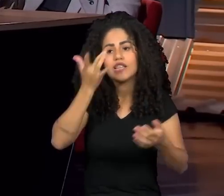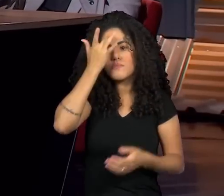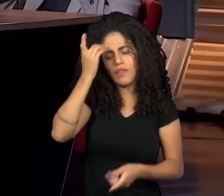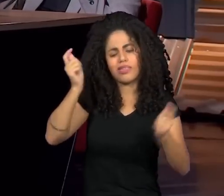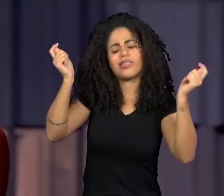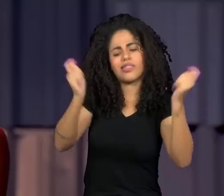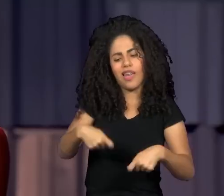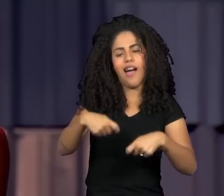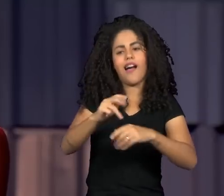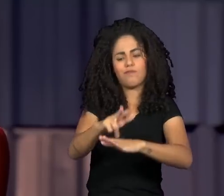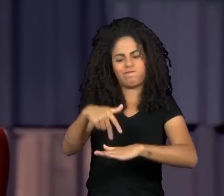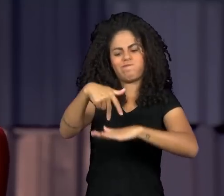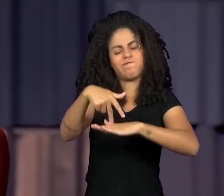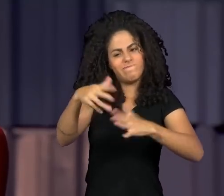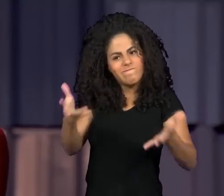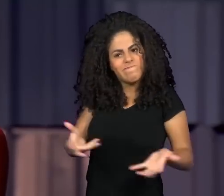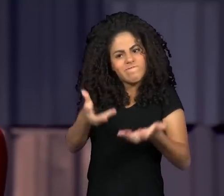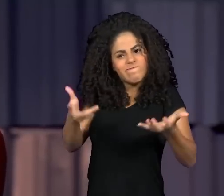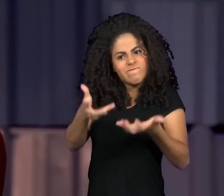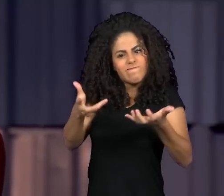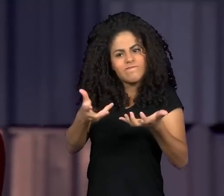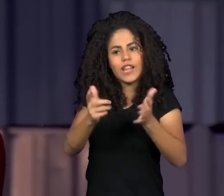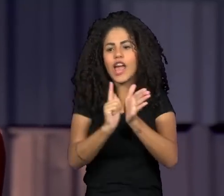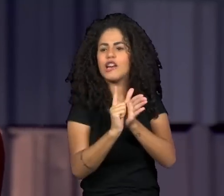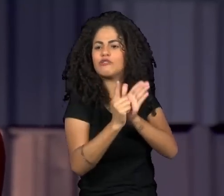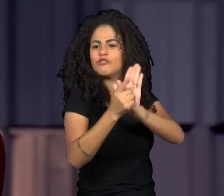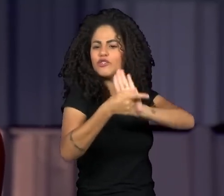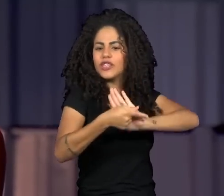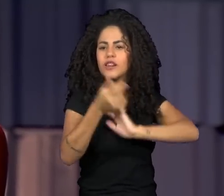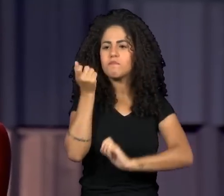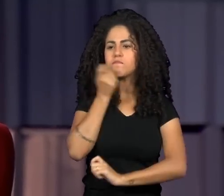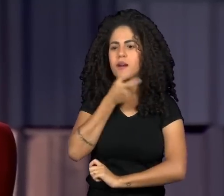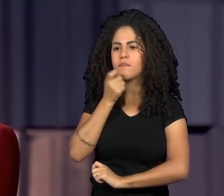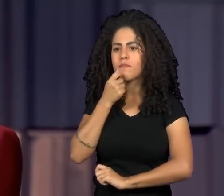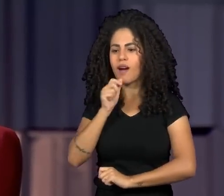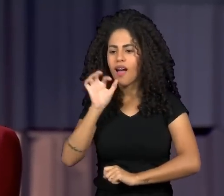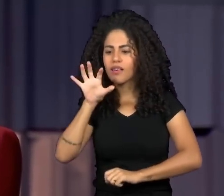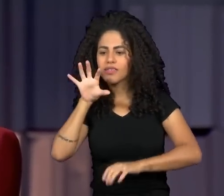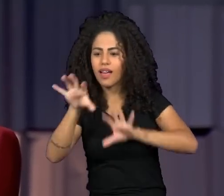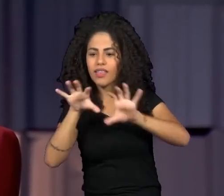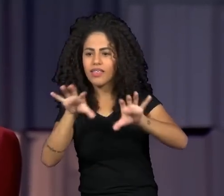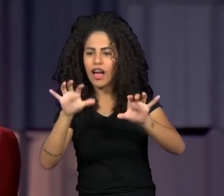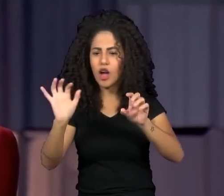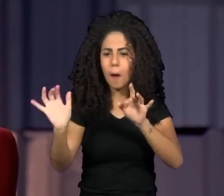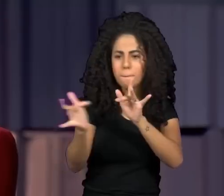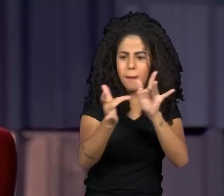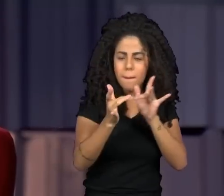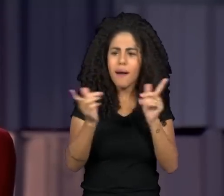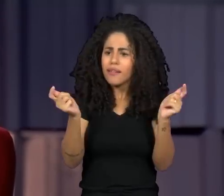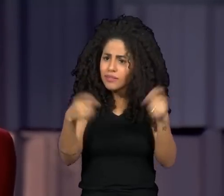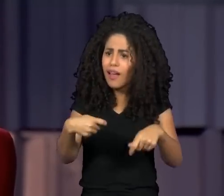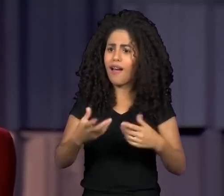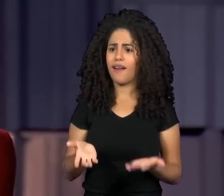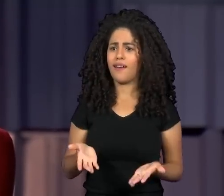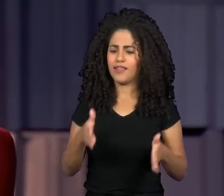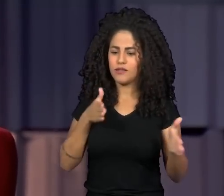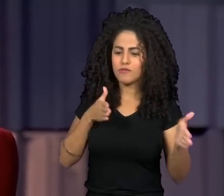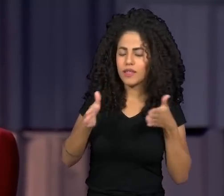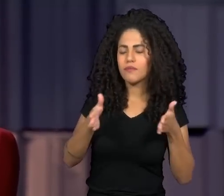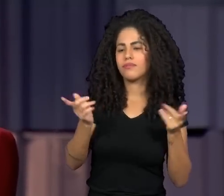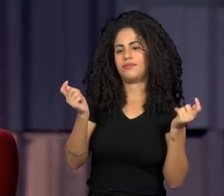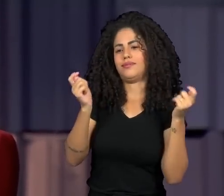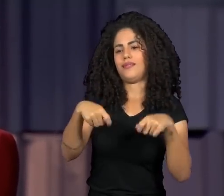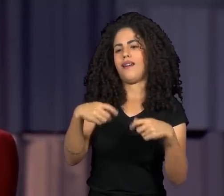que ela tem, a comédia é um gênero que se comunica com todo tipo de gente, né? Então é muito perigoso ao tempo em que pode ser muito útil